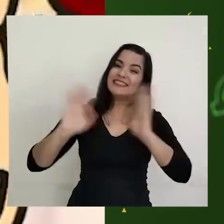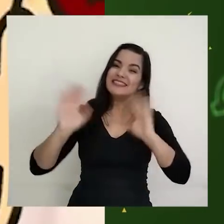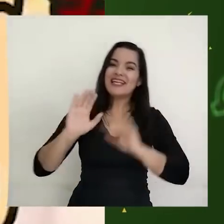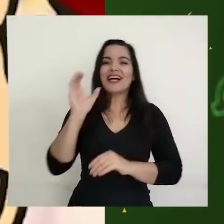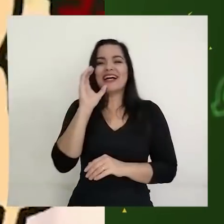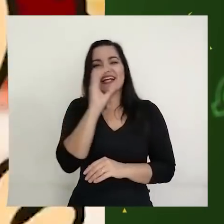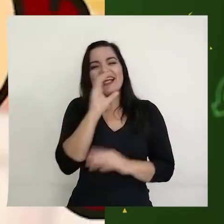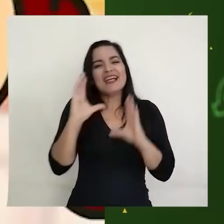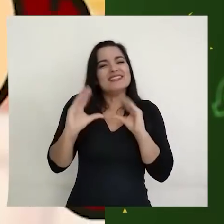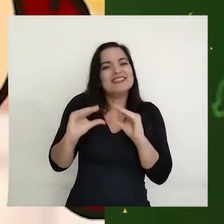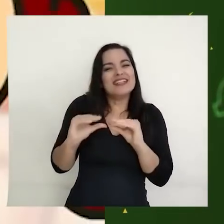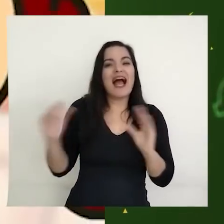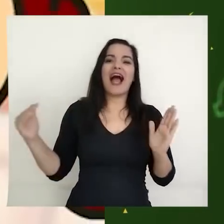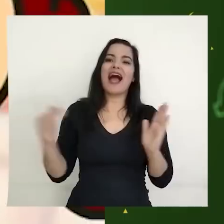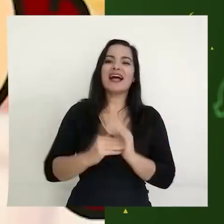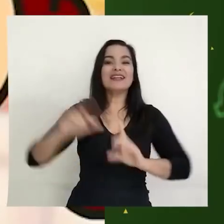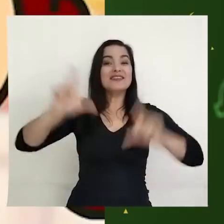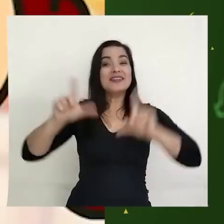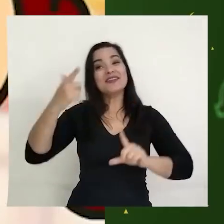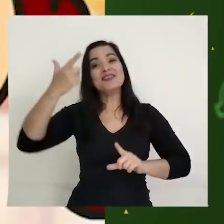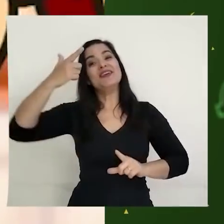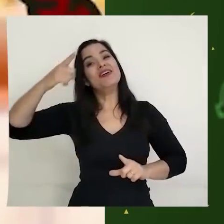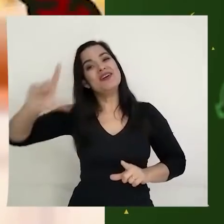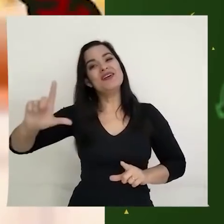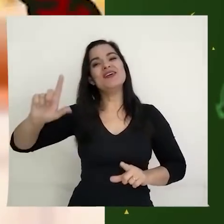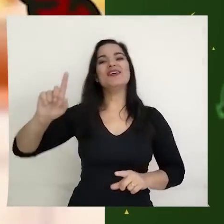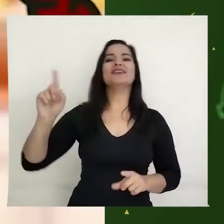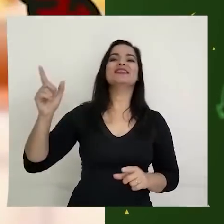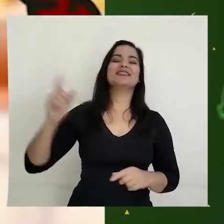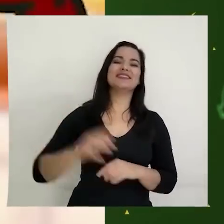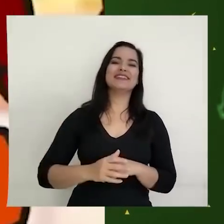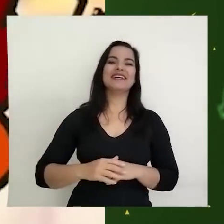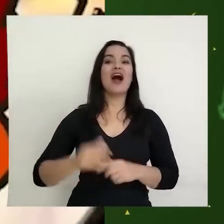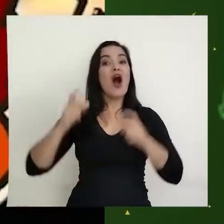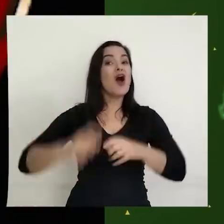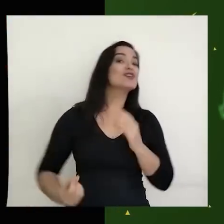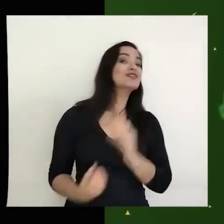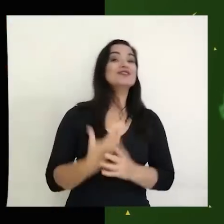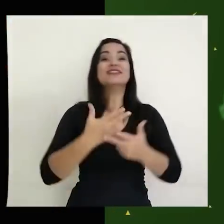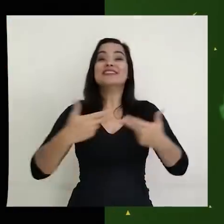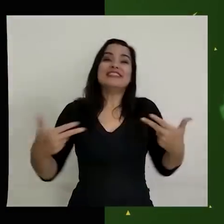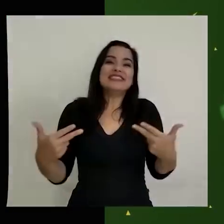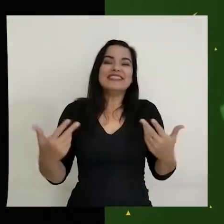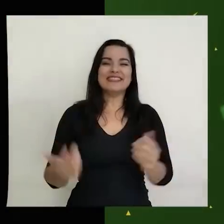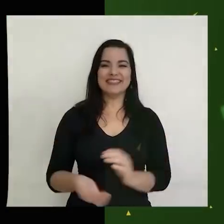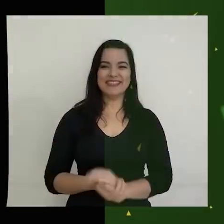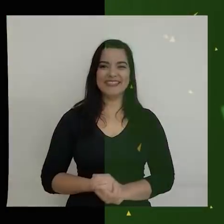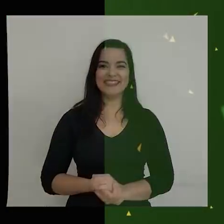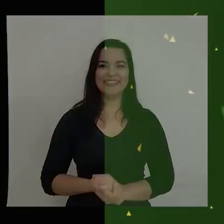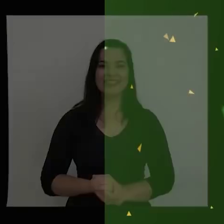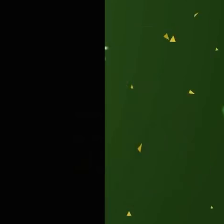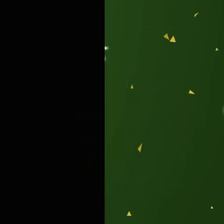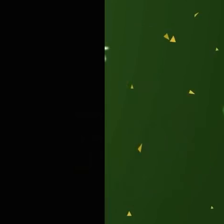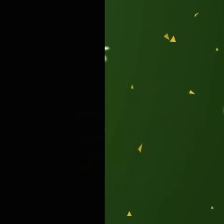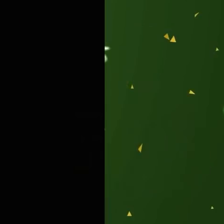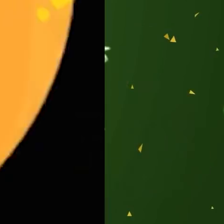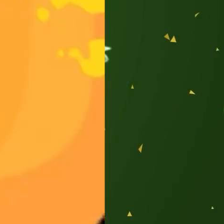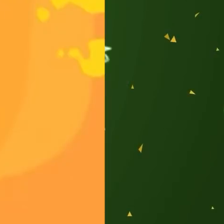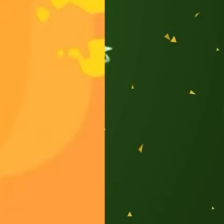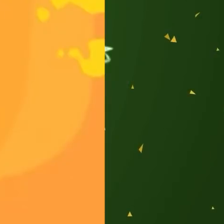e crocante e até o programa que vem com mais um De Onde Vem!